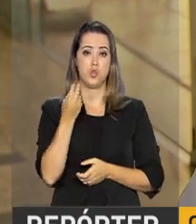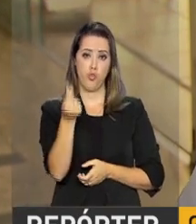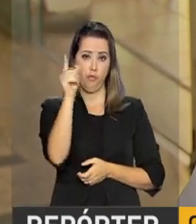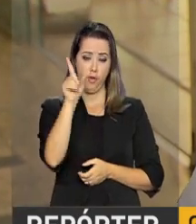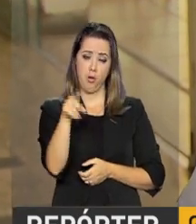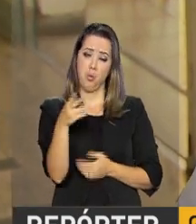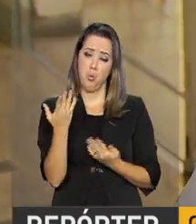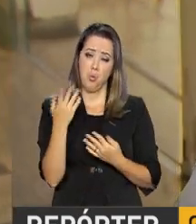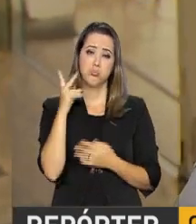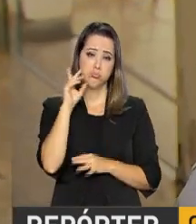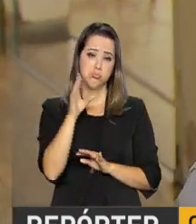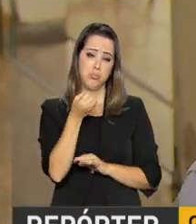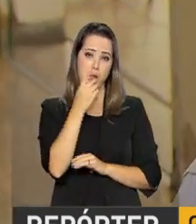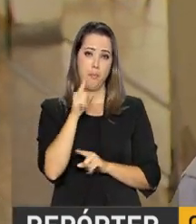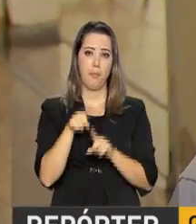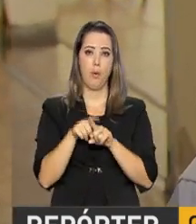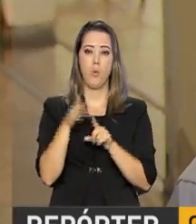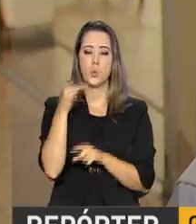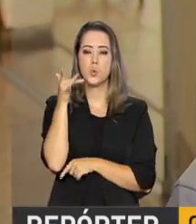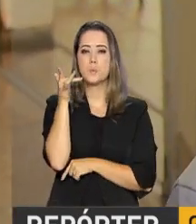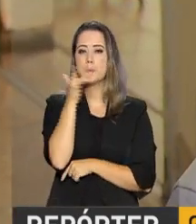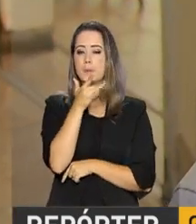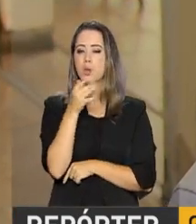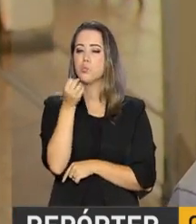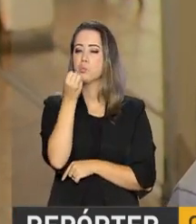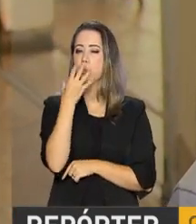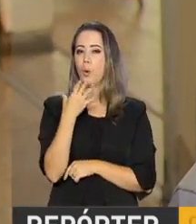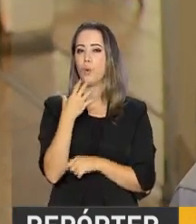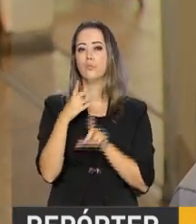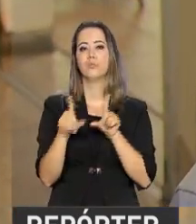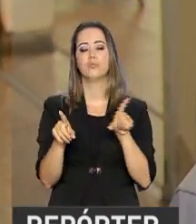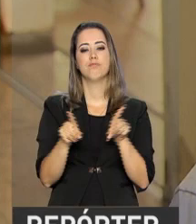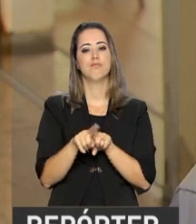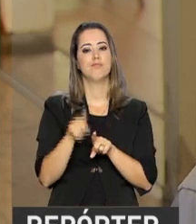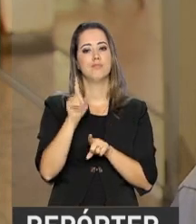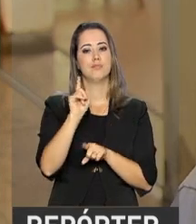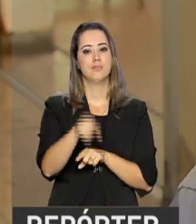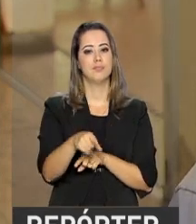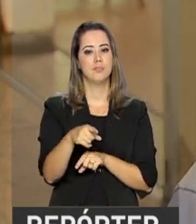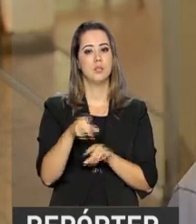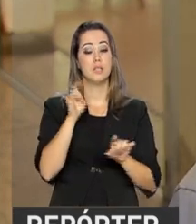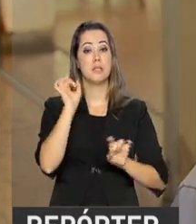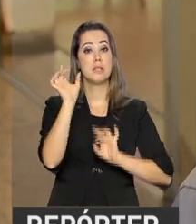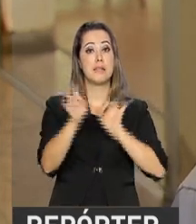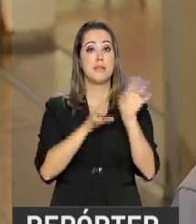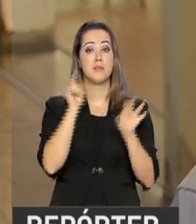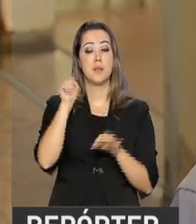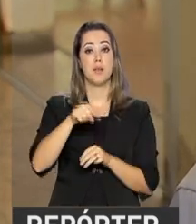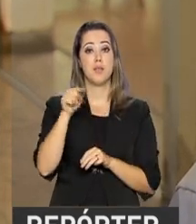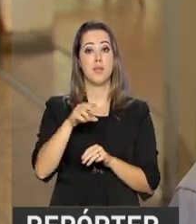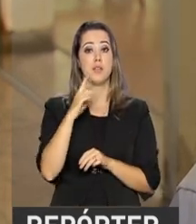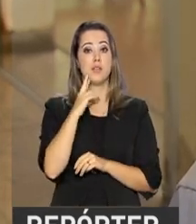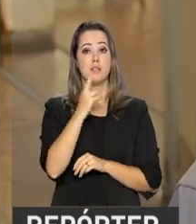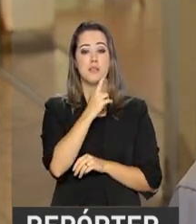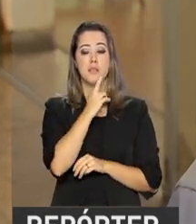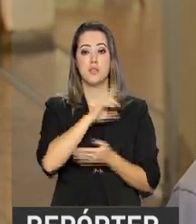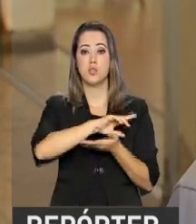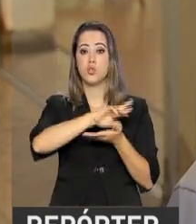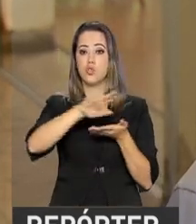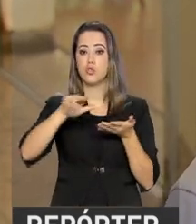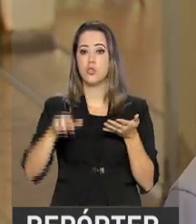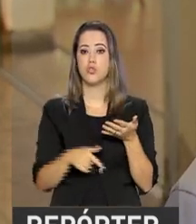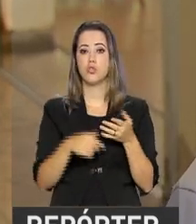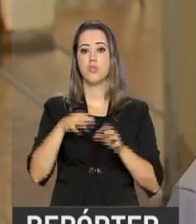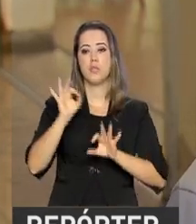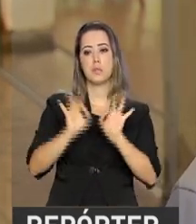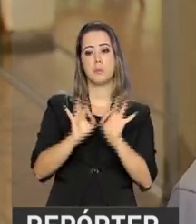uma qualidade boa, tem um sabor agradável. E especificamente aqui nesse restaurante tem muitas modalidades